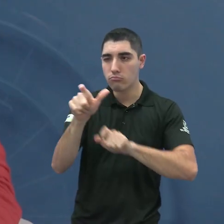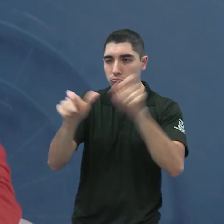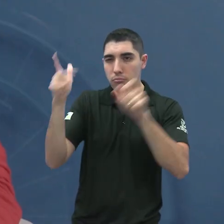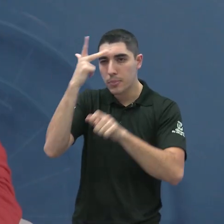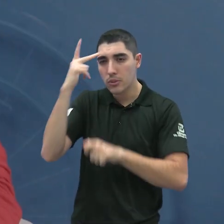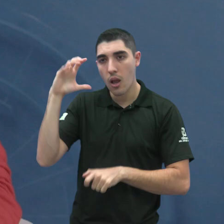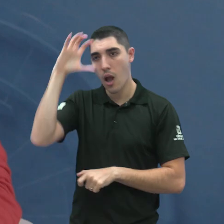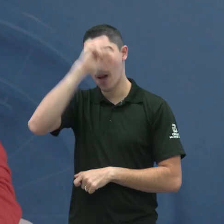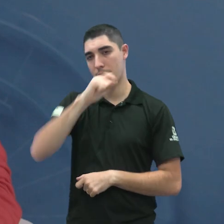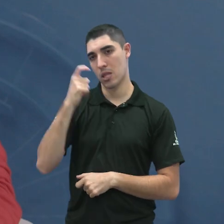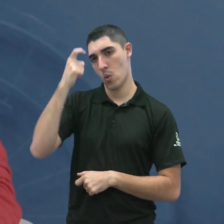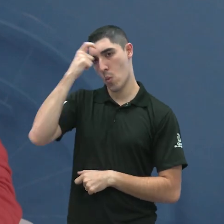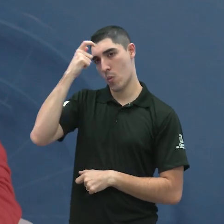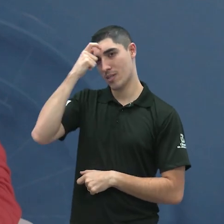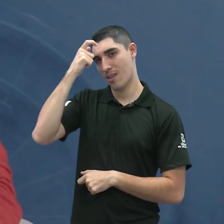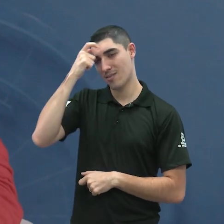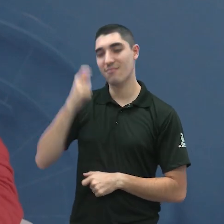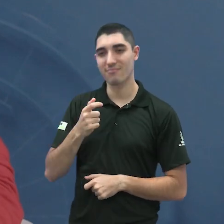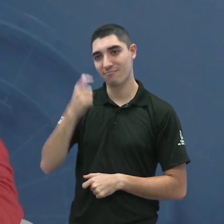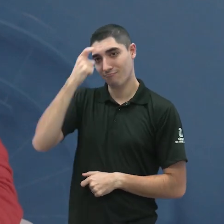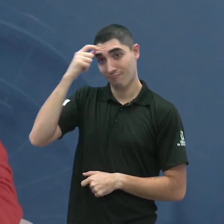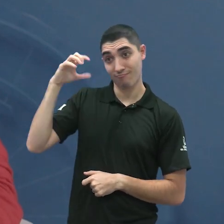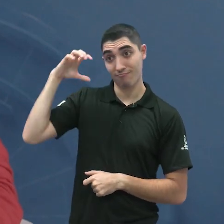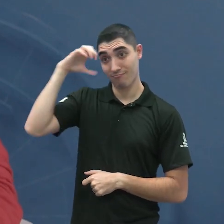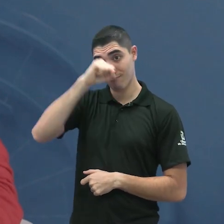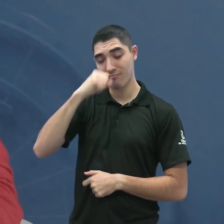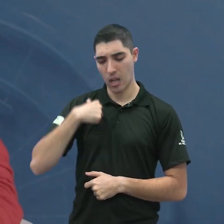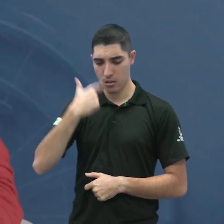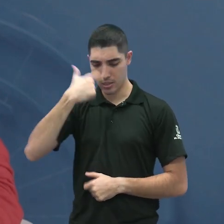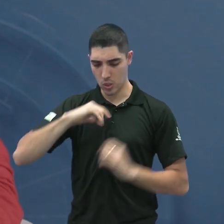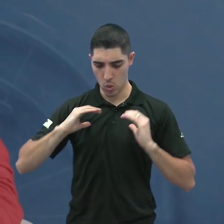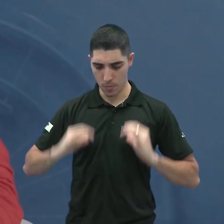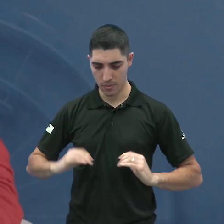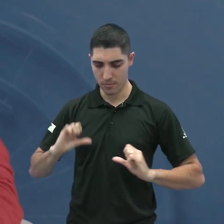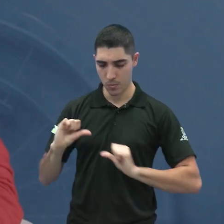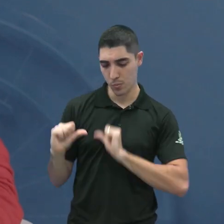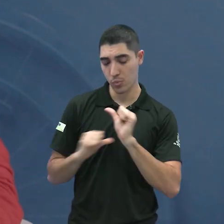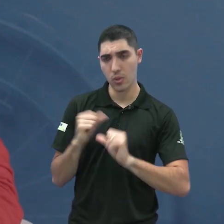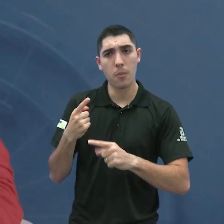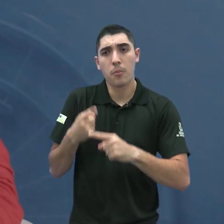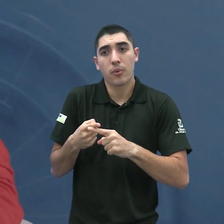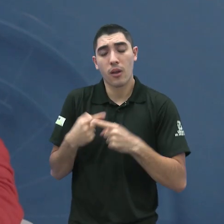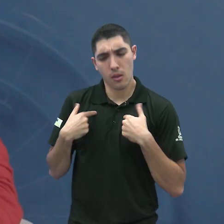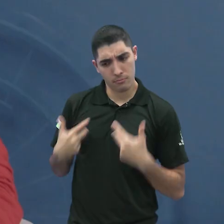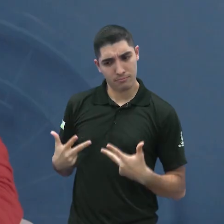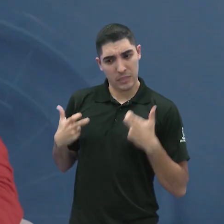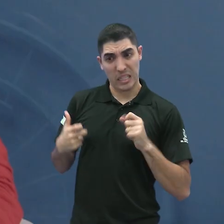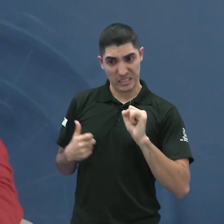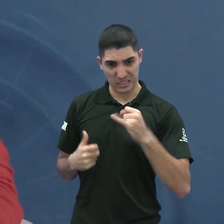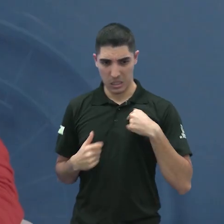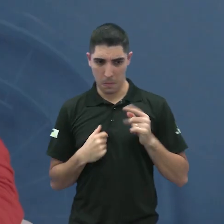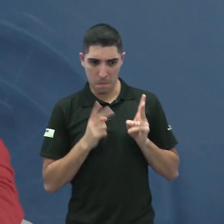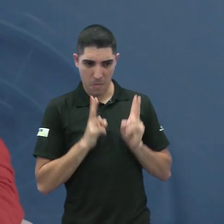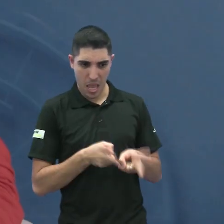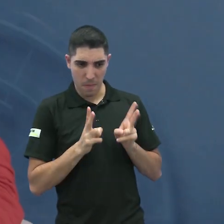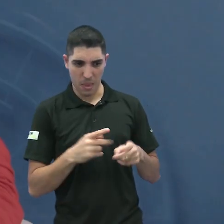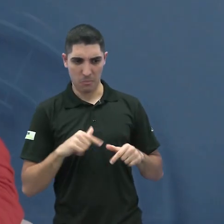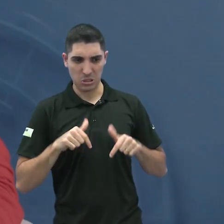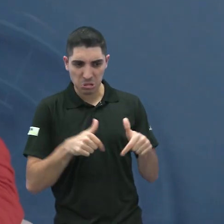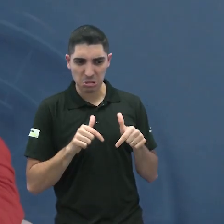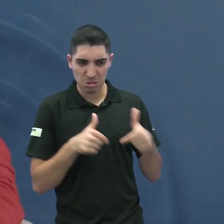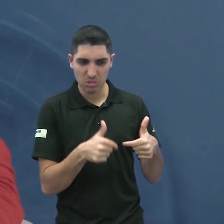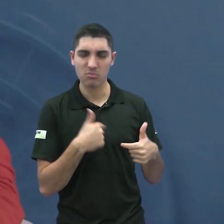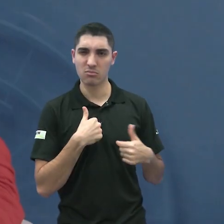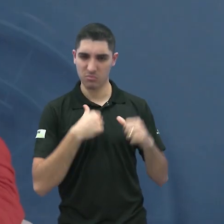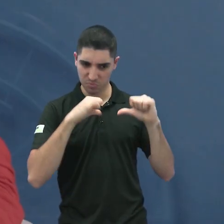tenho consciência daquilo, o meu comportamento tende a mudar, porque eu consigo perceber a consequência do meu ato.